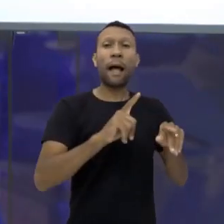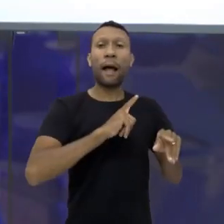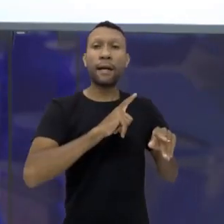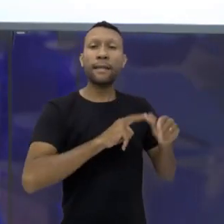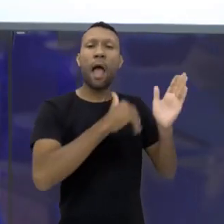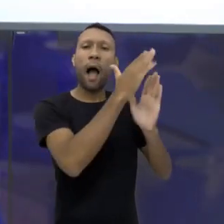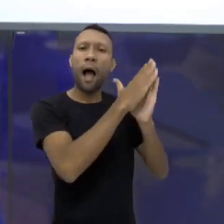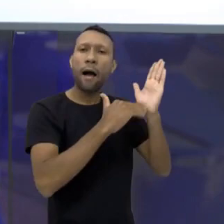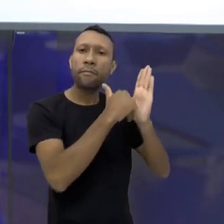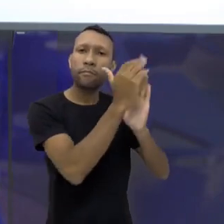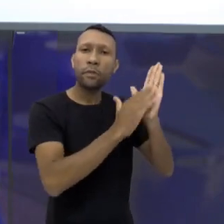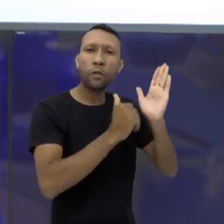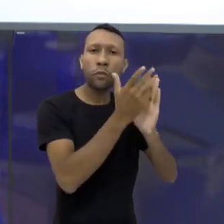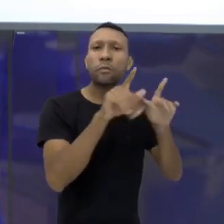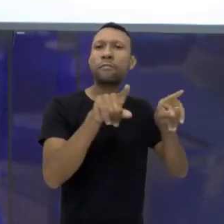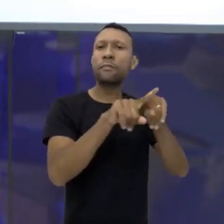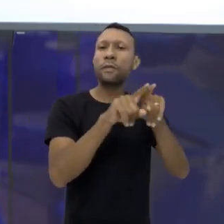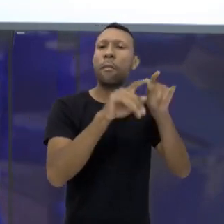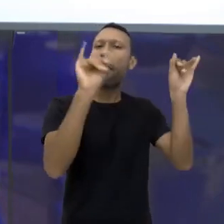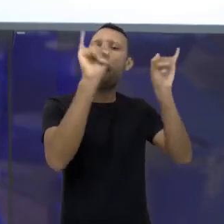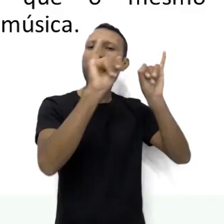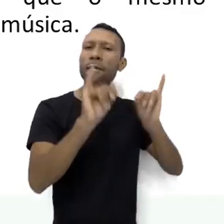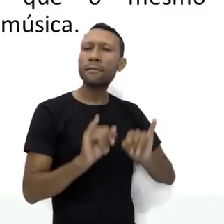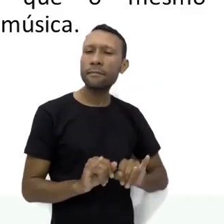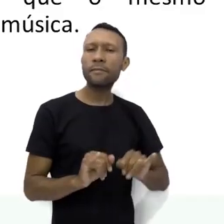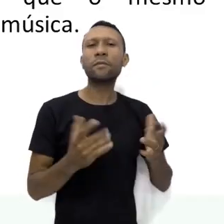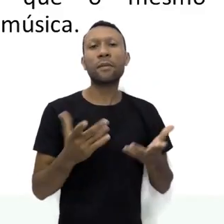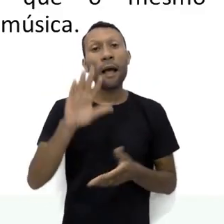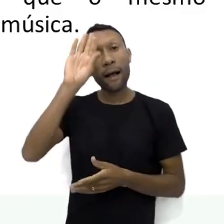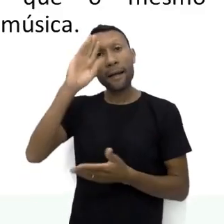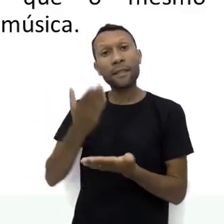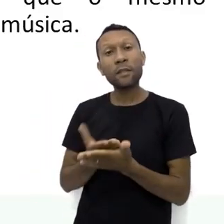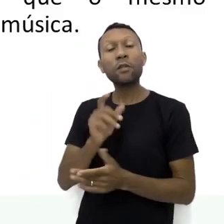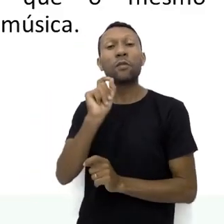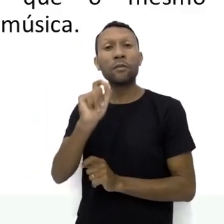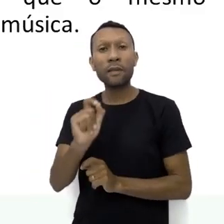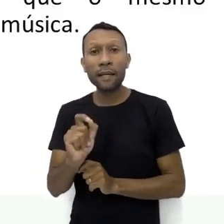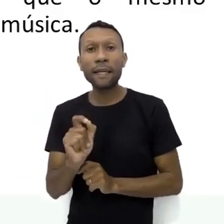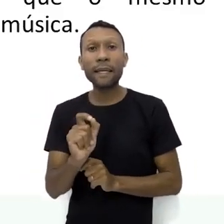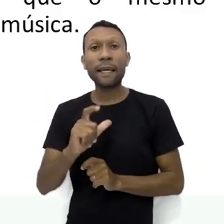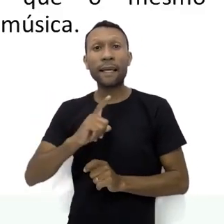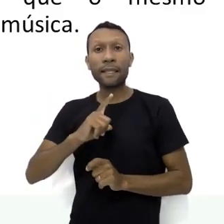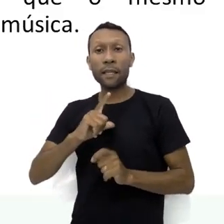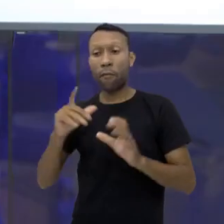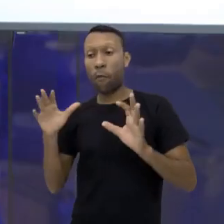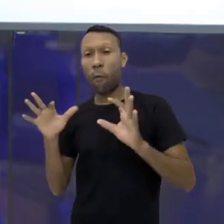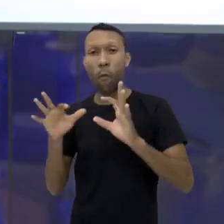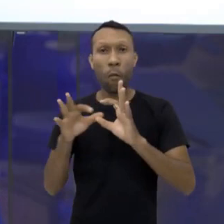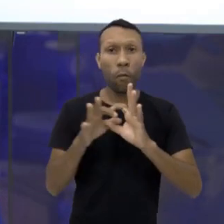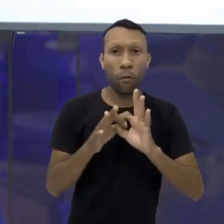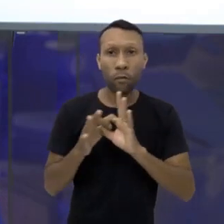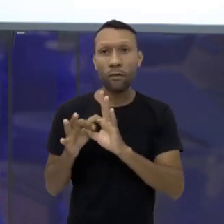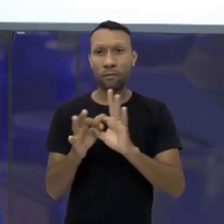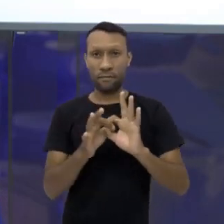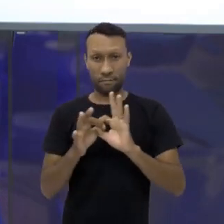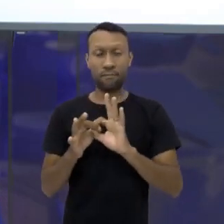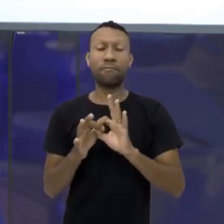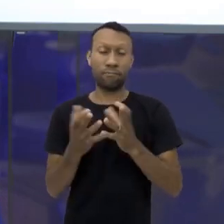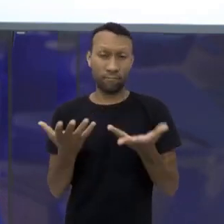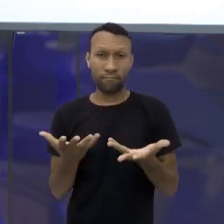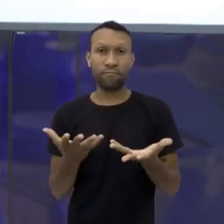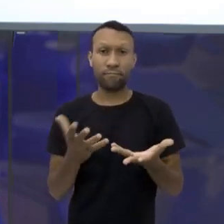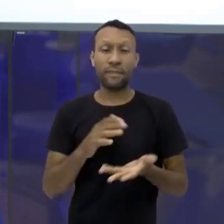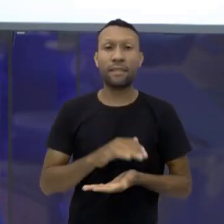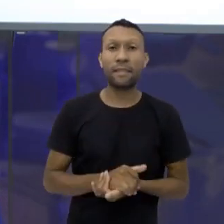escultura. Por isso, acredita-se também que dessa forma ocorreu o mesmo com a música. Então, a música na